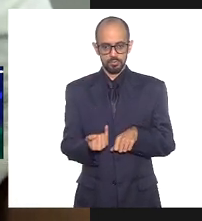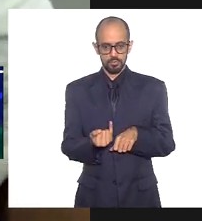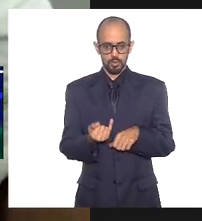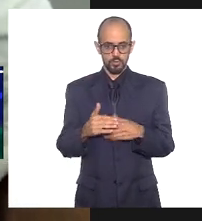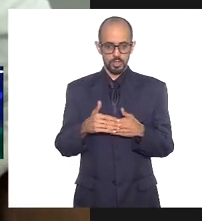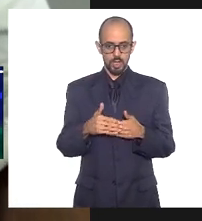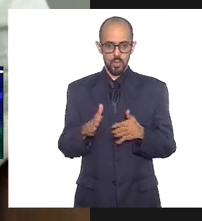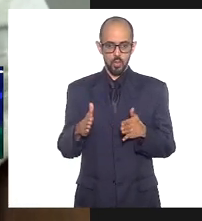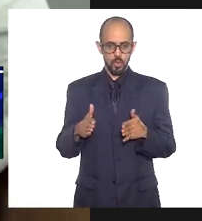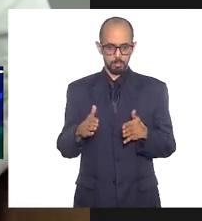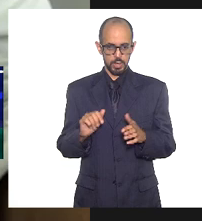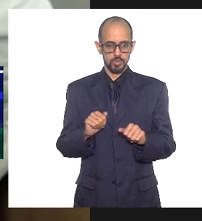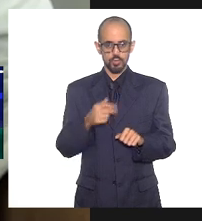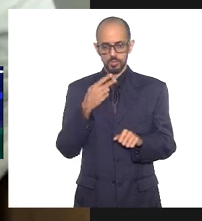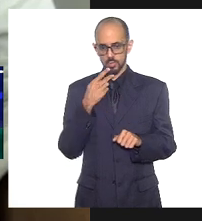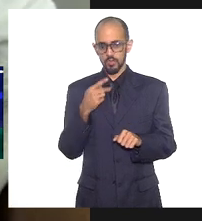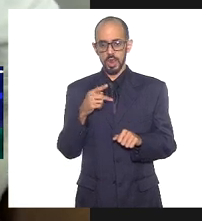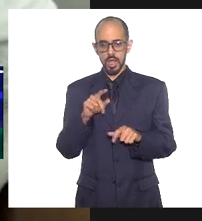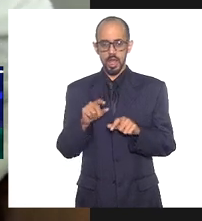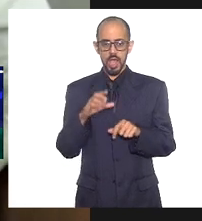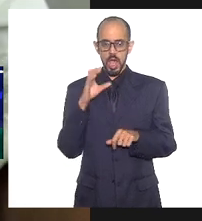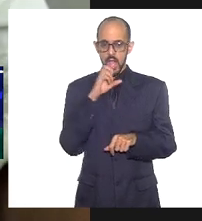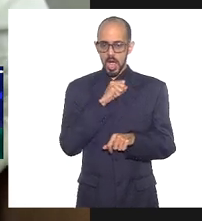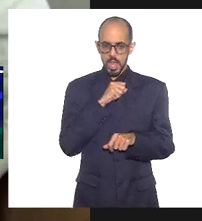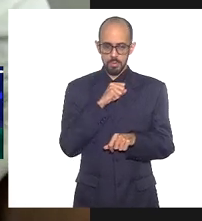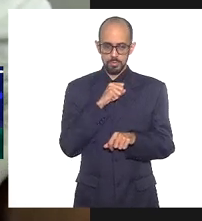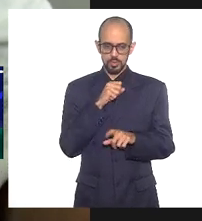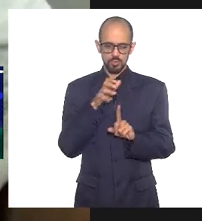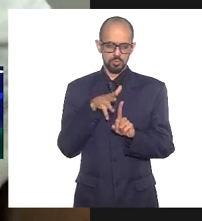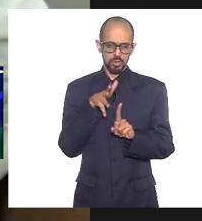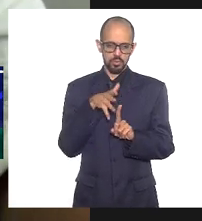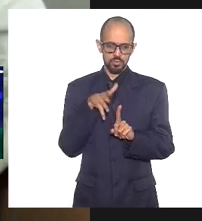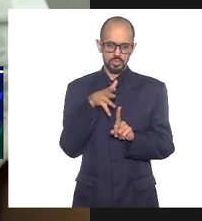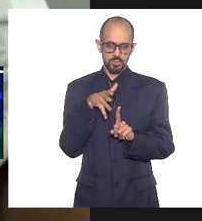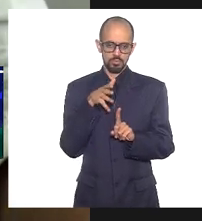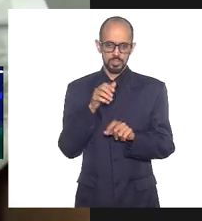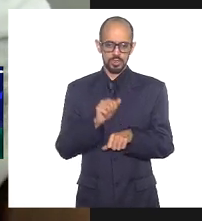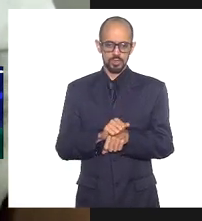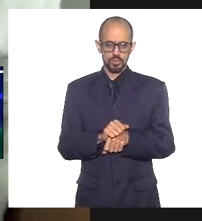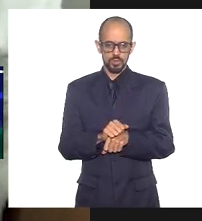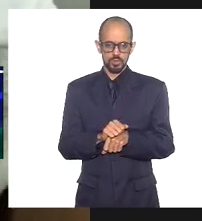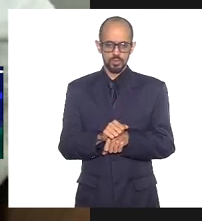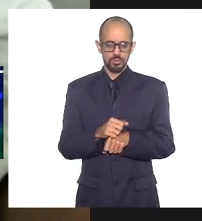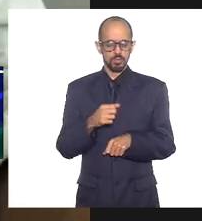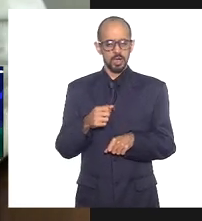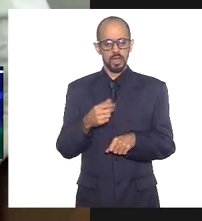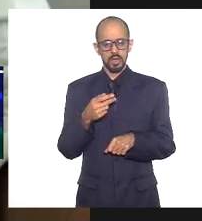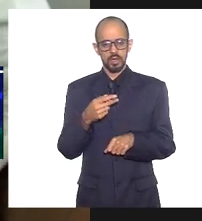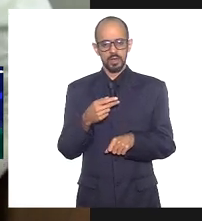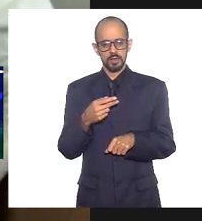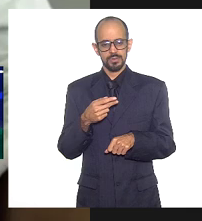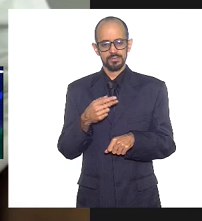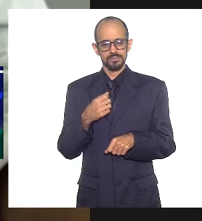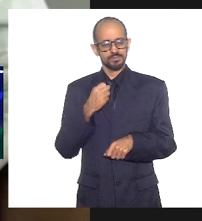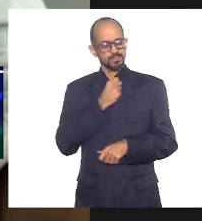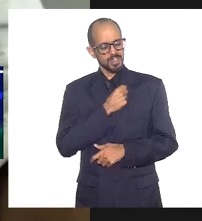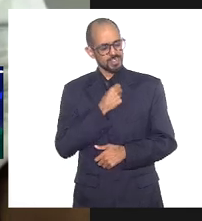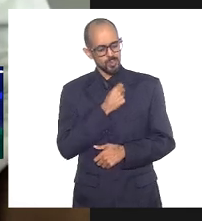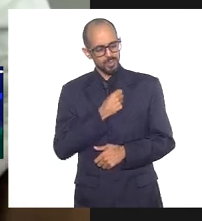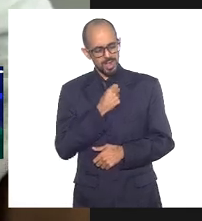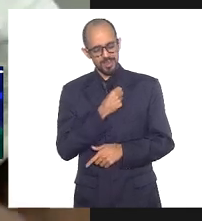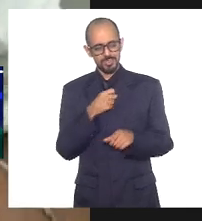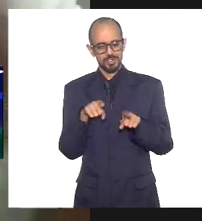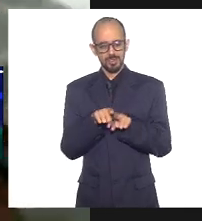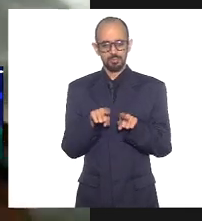dessa segunda sessão para fazer rapidamente um pronunciamento aqui para matar a saudade de alguns companheiros